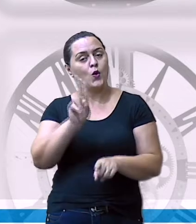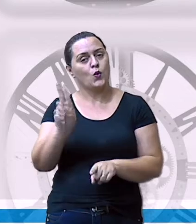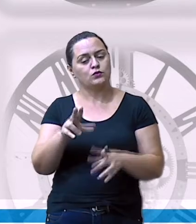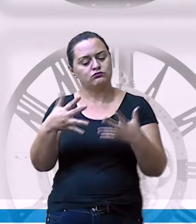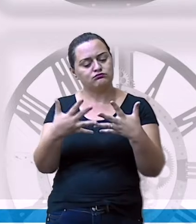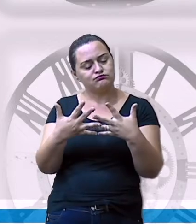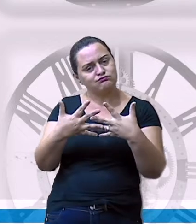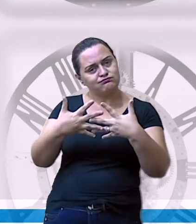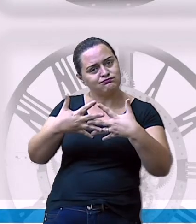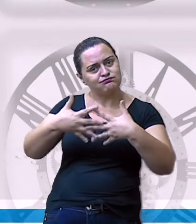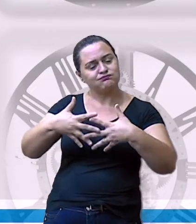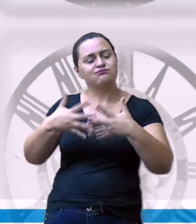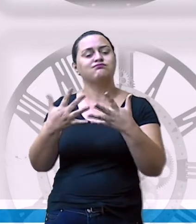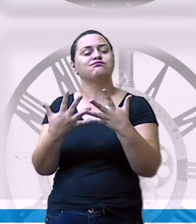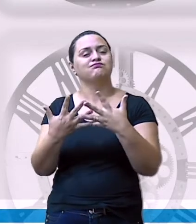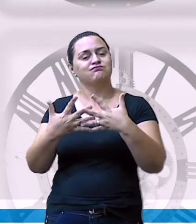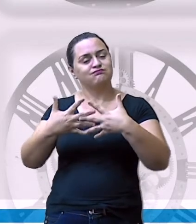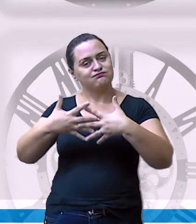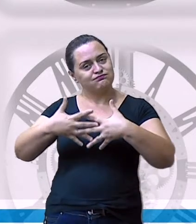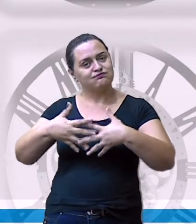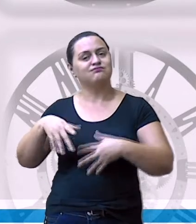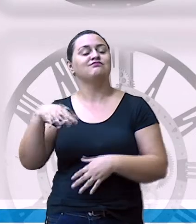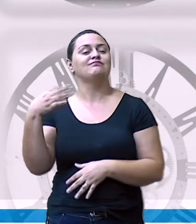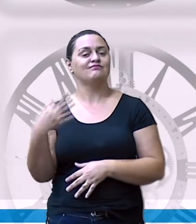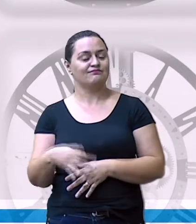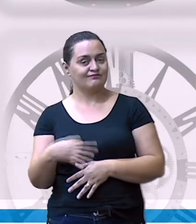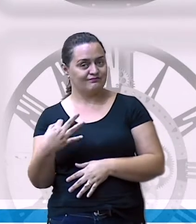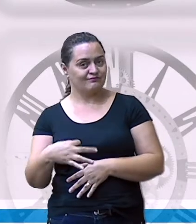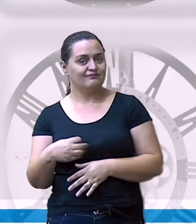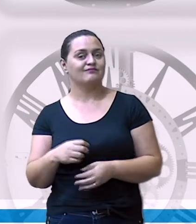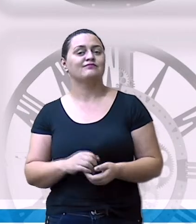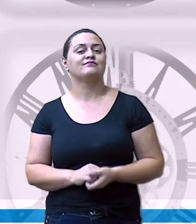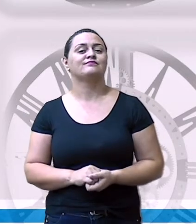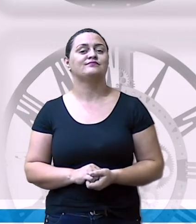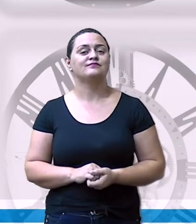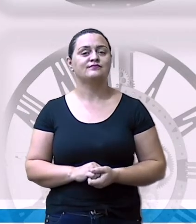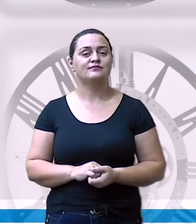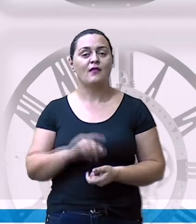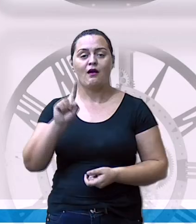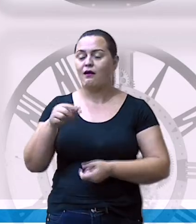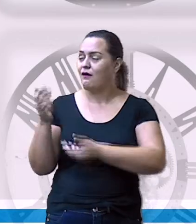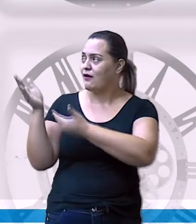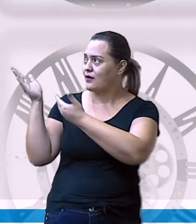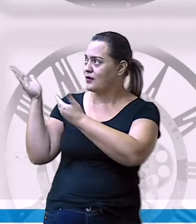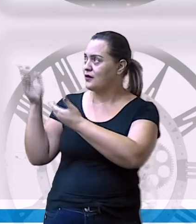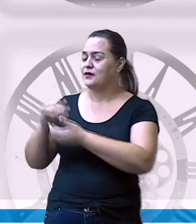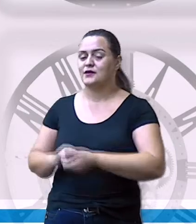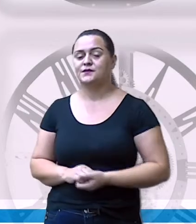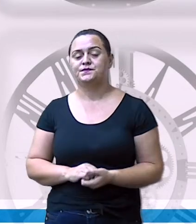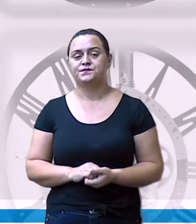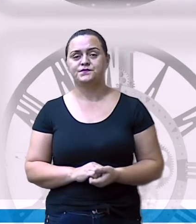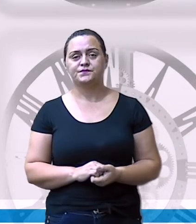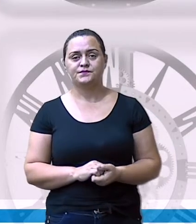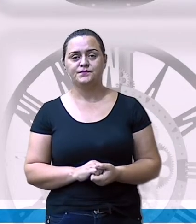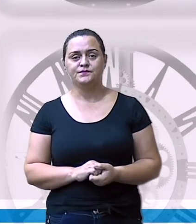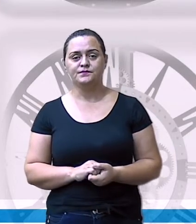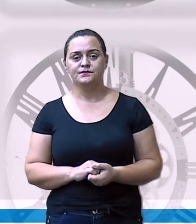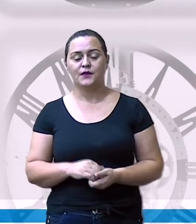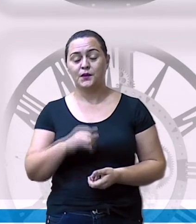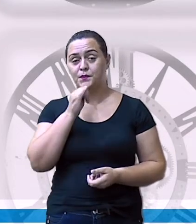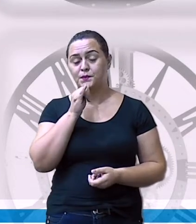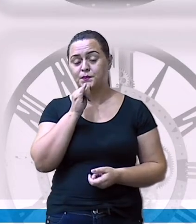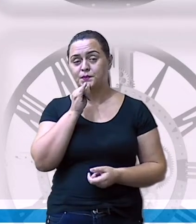rodas dentadas com correntes de metal. Estas provavelmente você conhece,